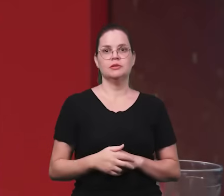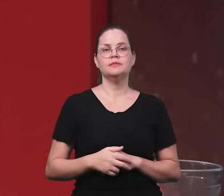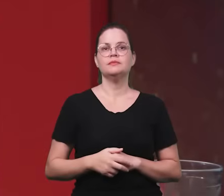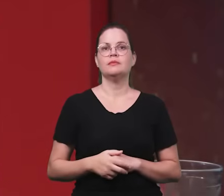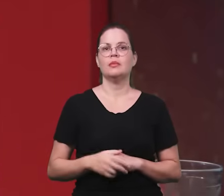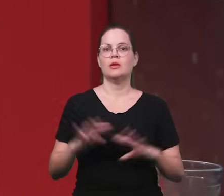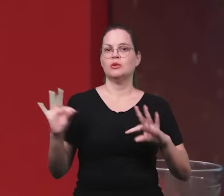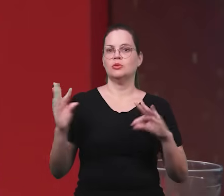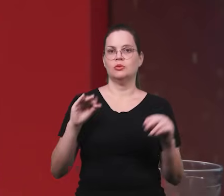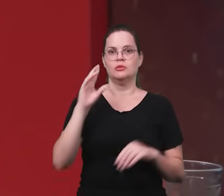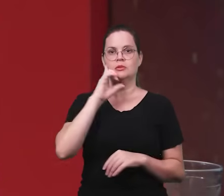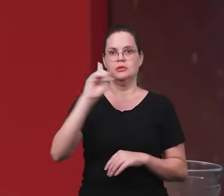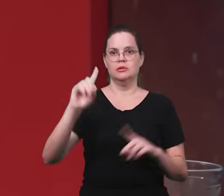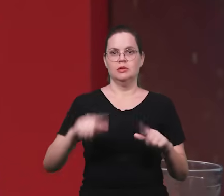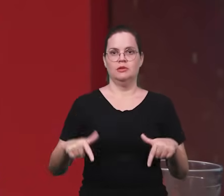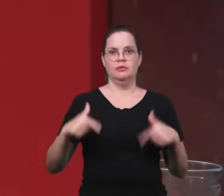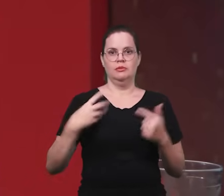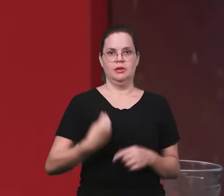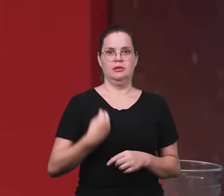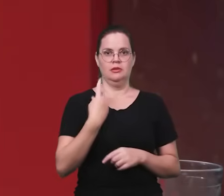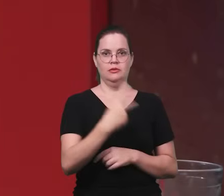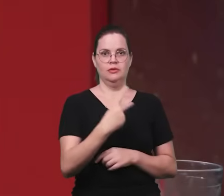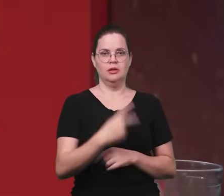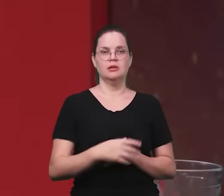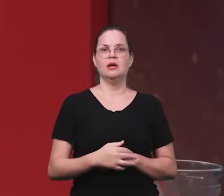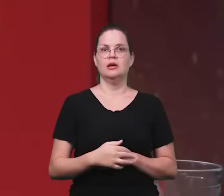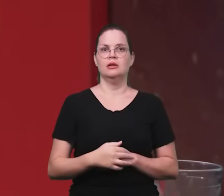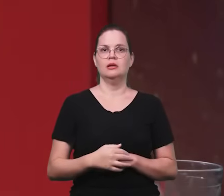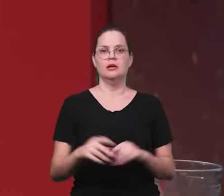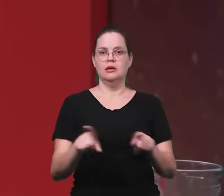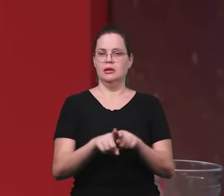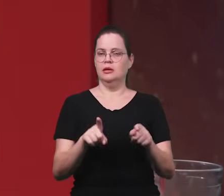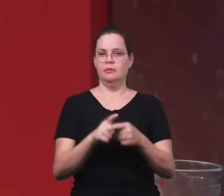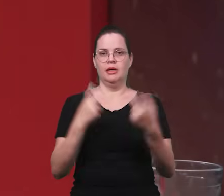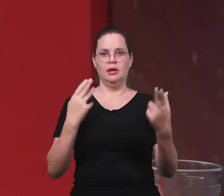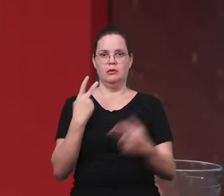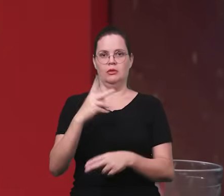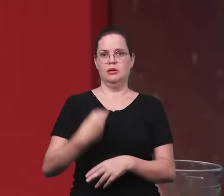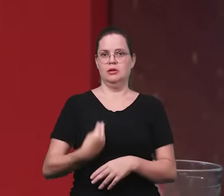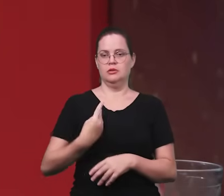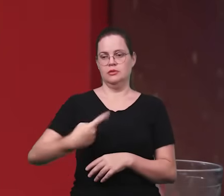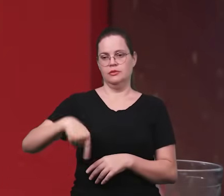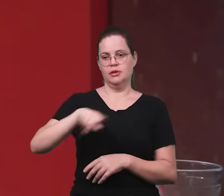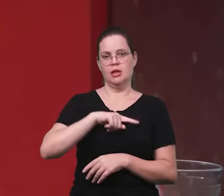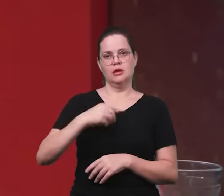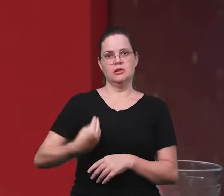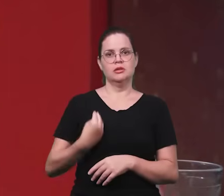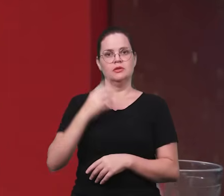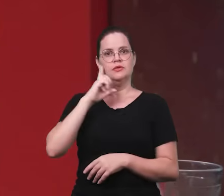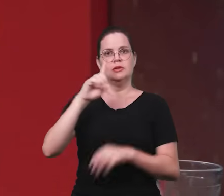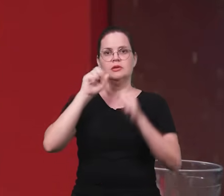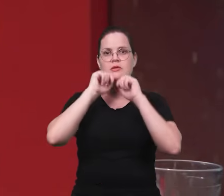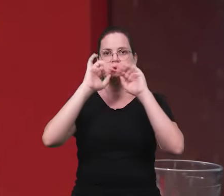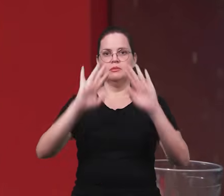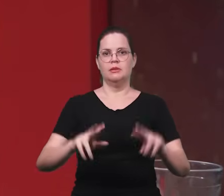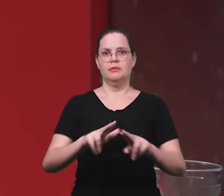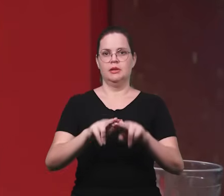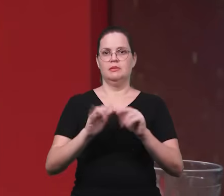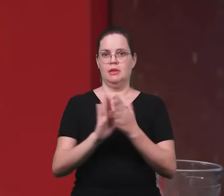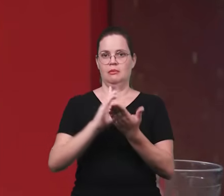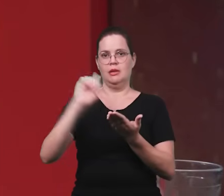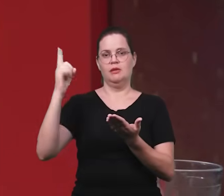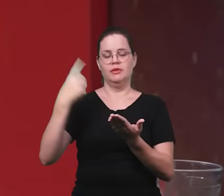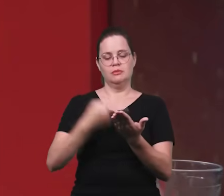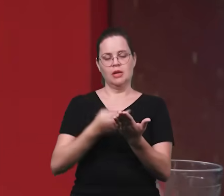estava fazendo na vida dele. E Deus tem uma bênção para a sua vida, para as nossas vidas, através da sua palavra. Conhecendo a